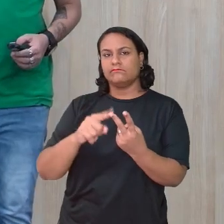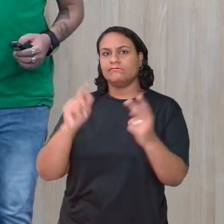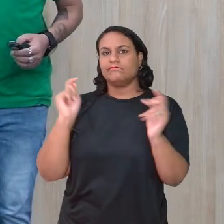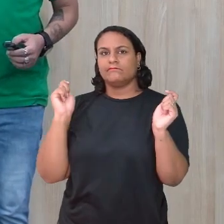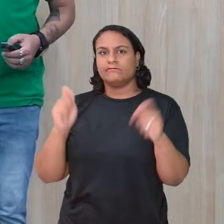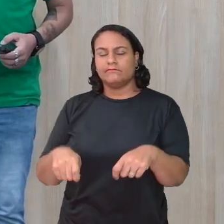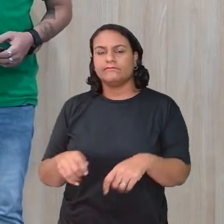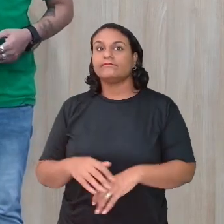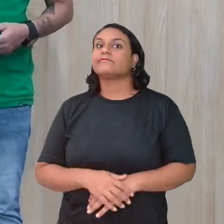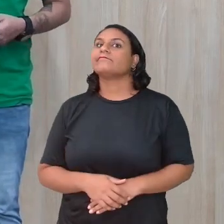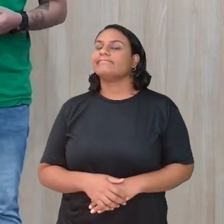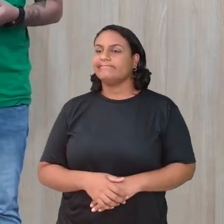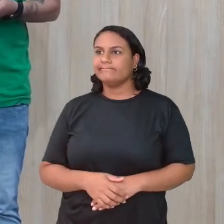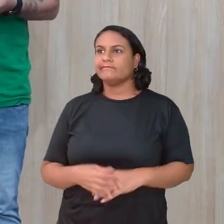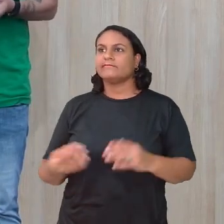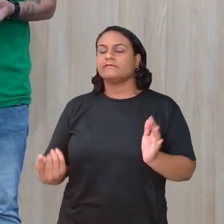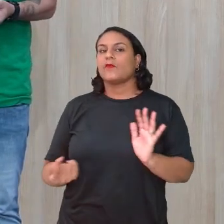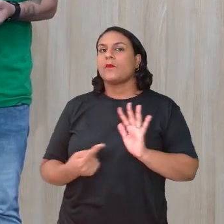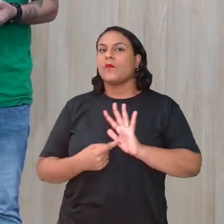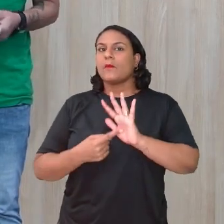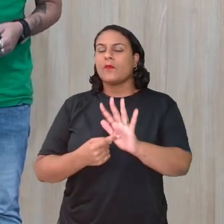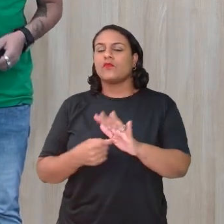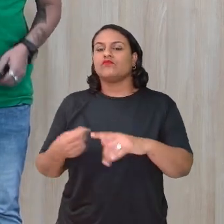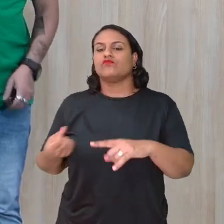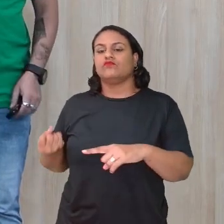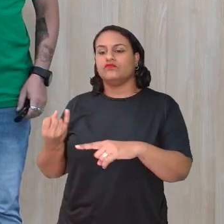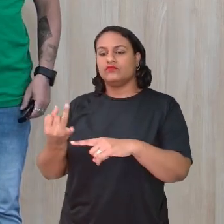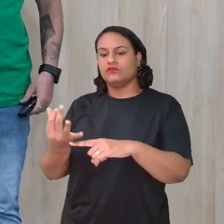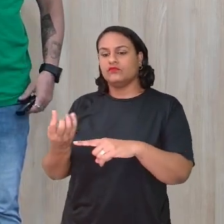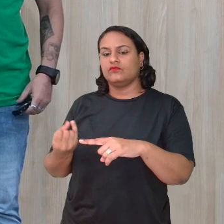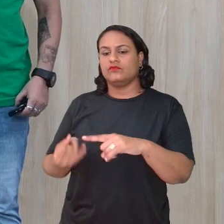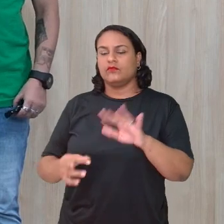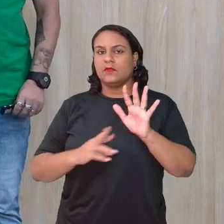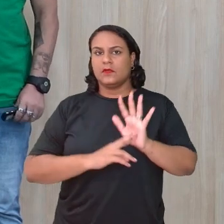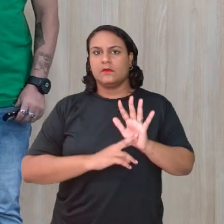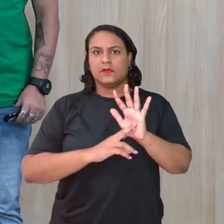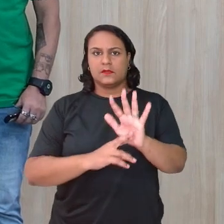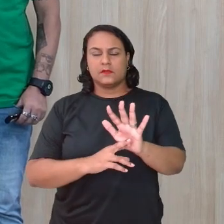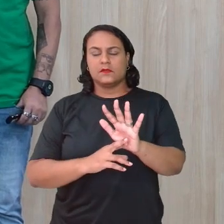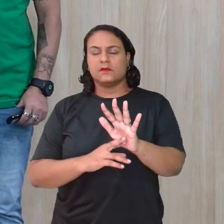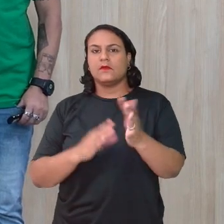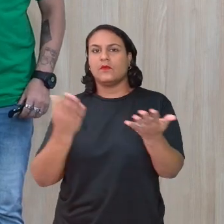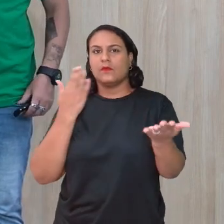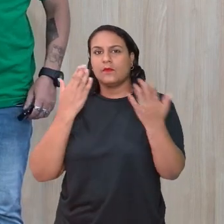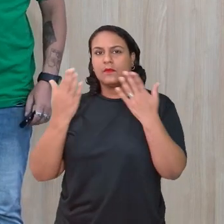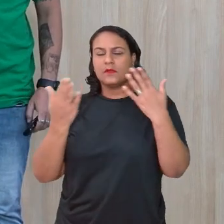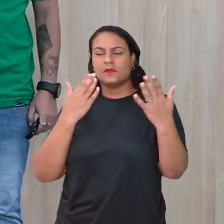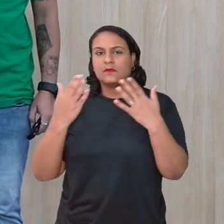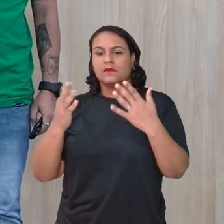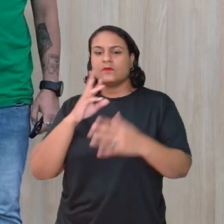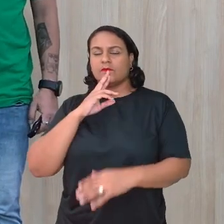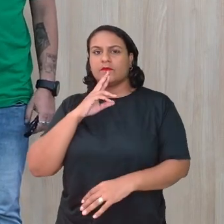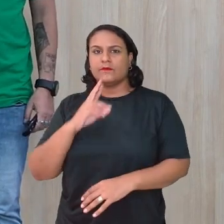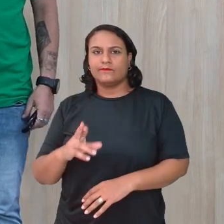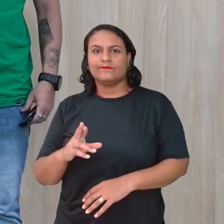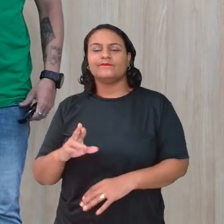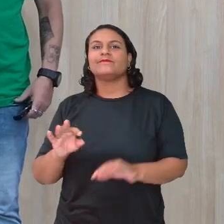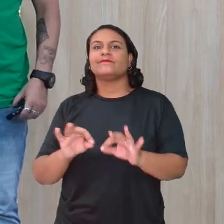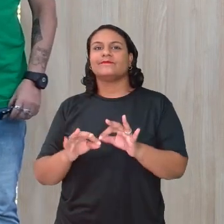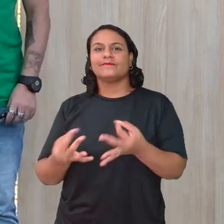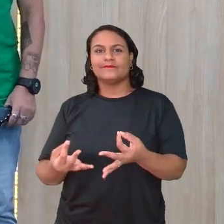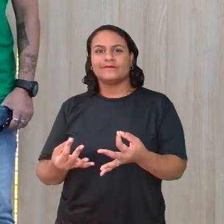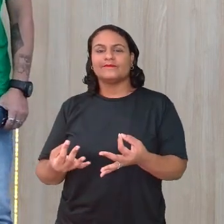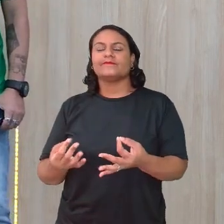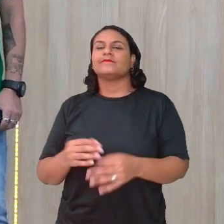que eu coloco isso através de uma fração, ou seja, quando eu vou fazer uma comparação entre esses resultados, eu simplesmente